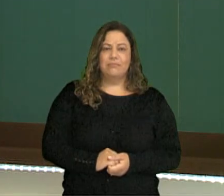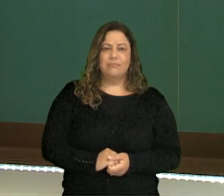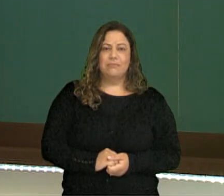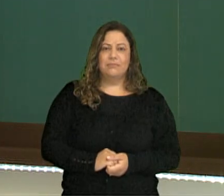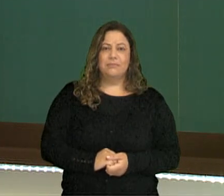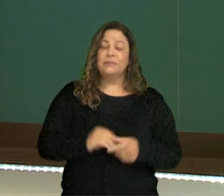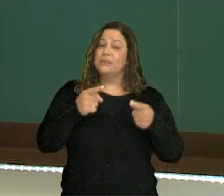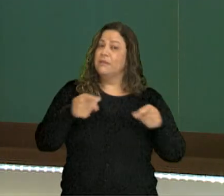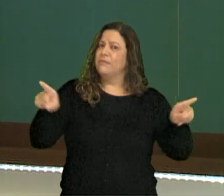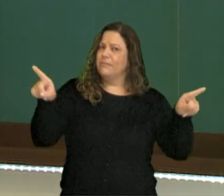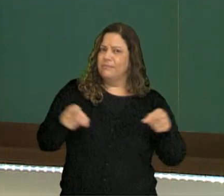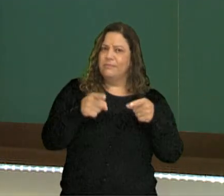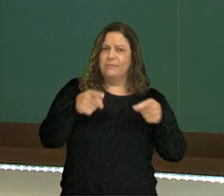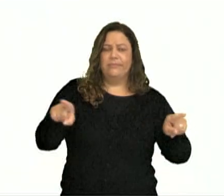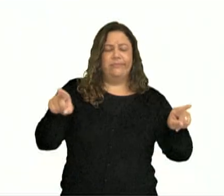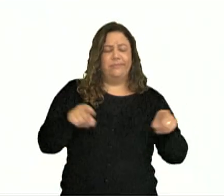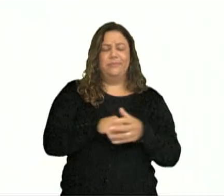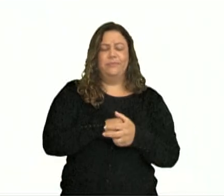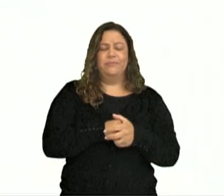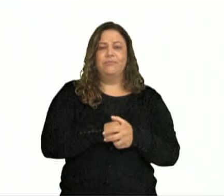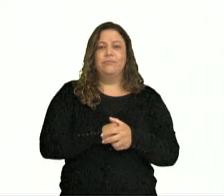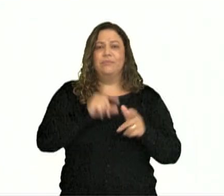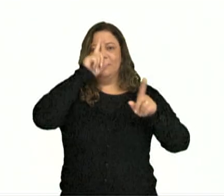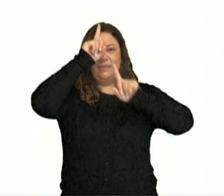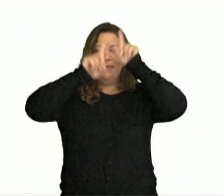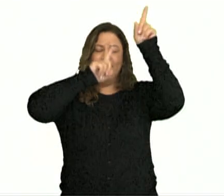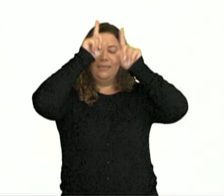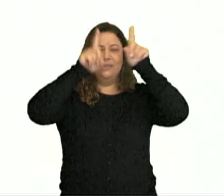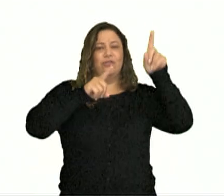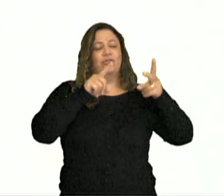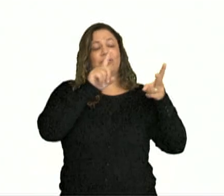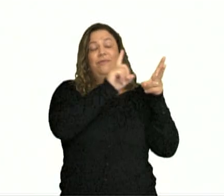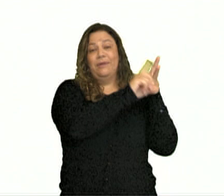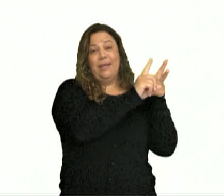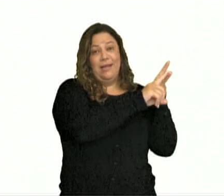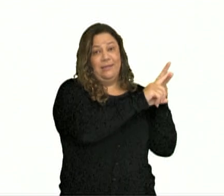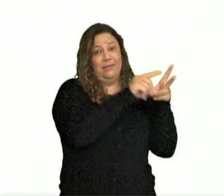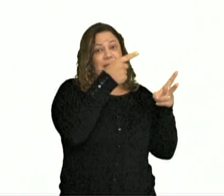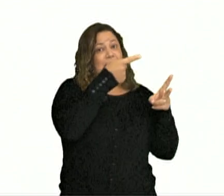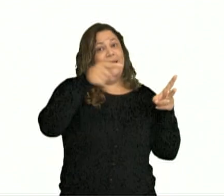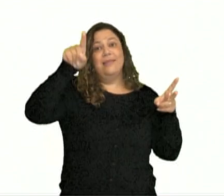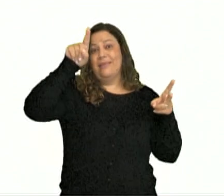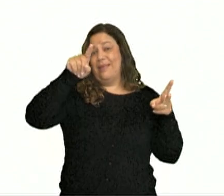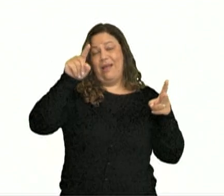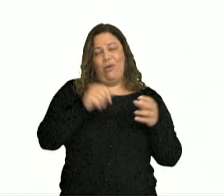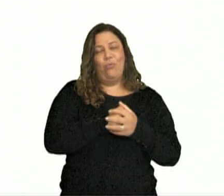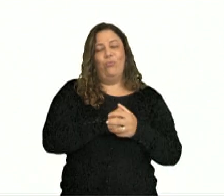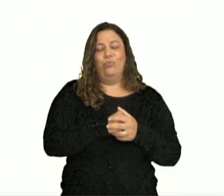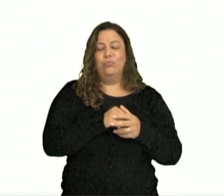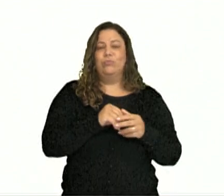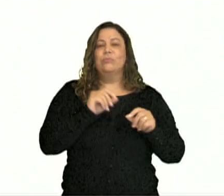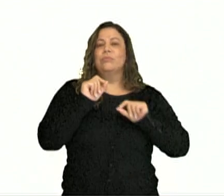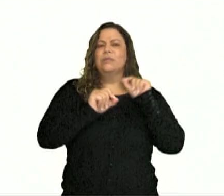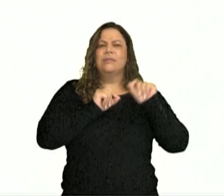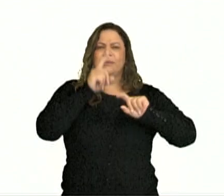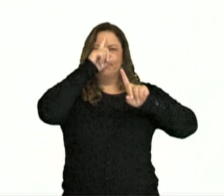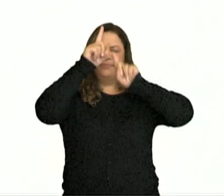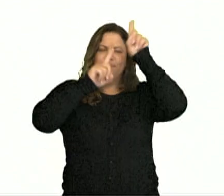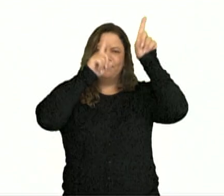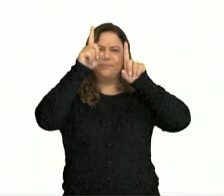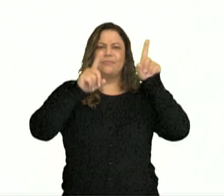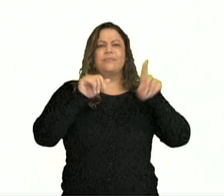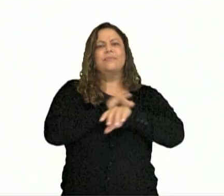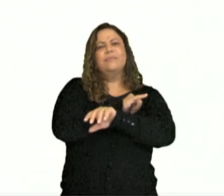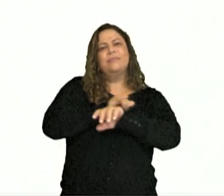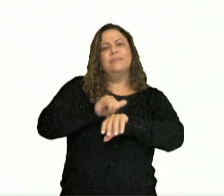Partitura musical não convencional. Então, são partituras que utilizam escritas alternativas, né? Que vão explorar